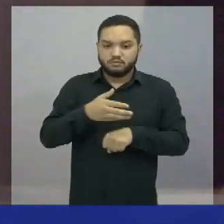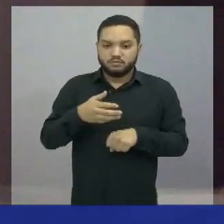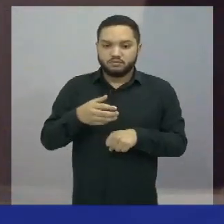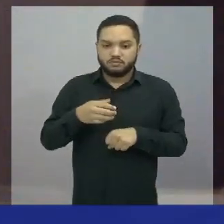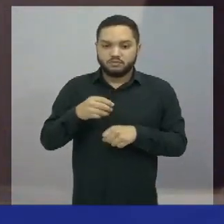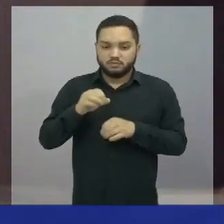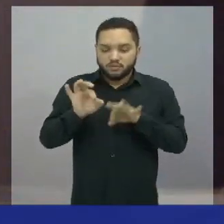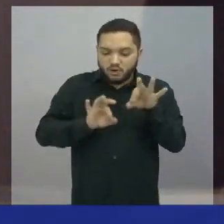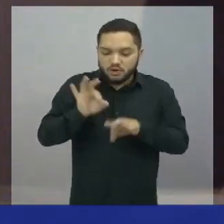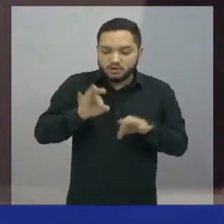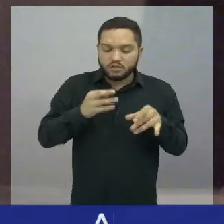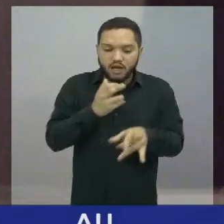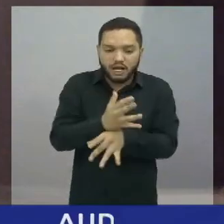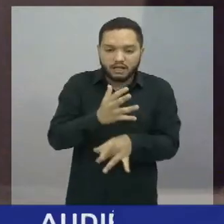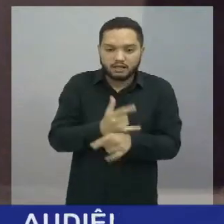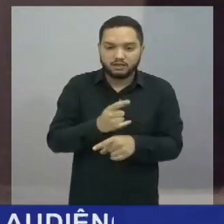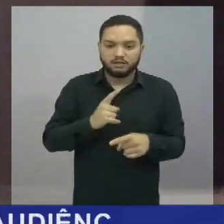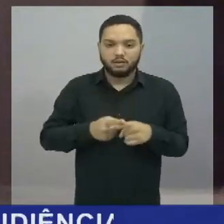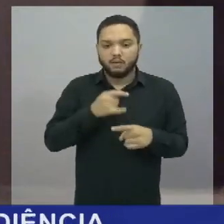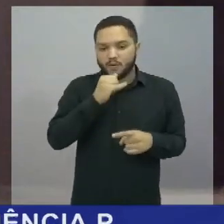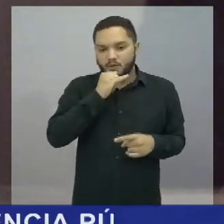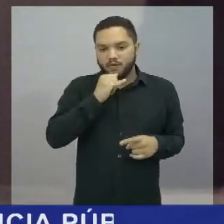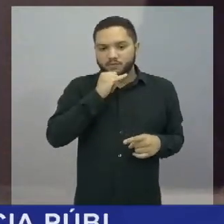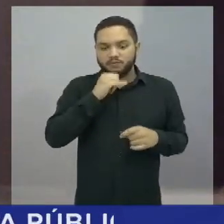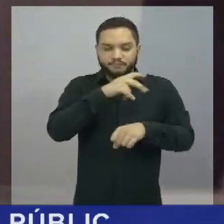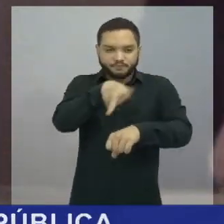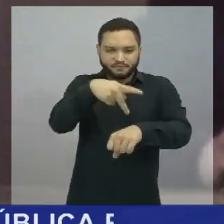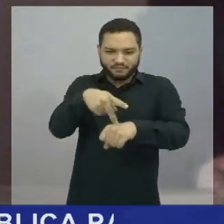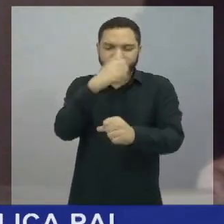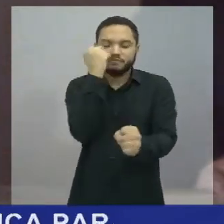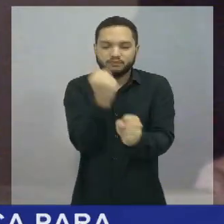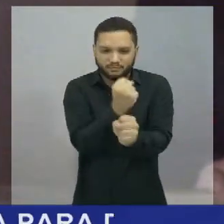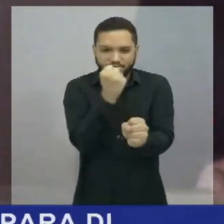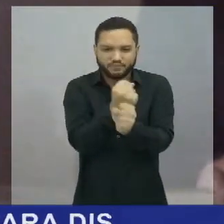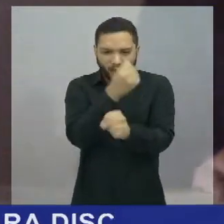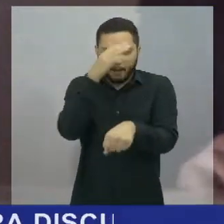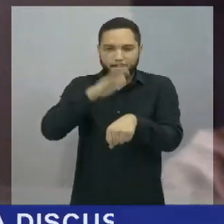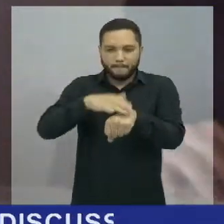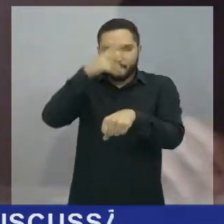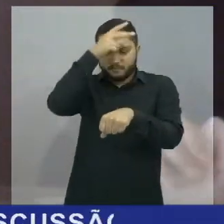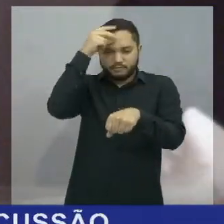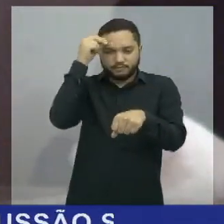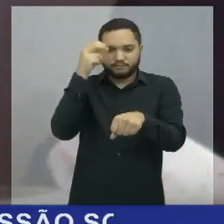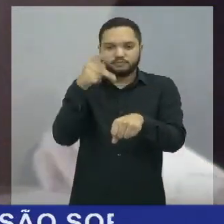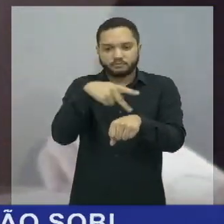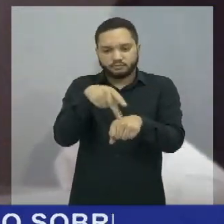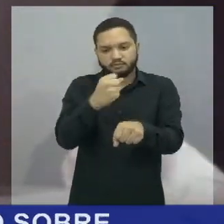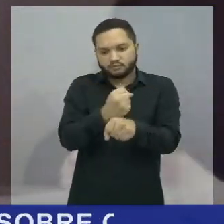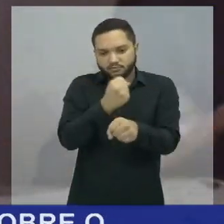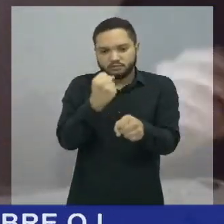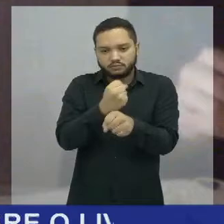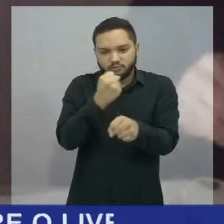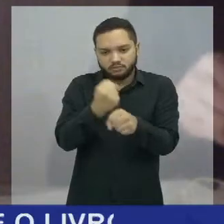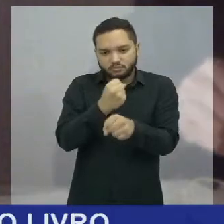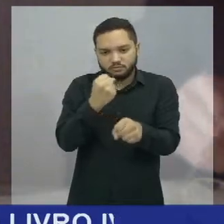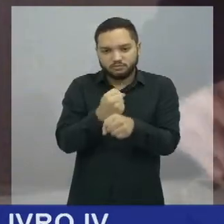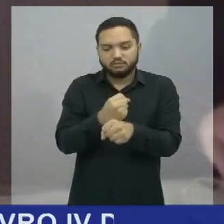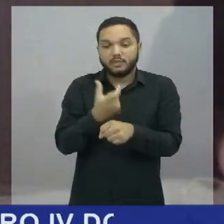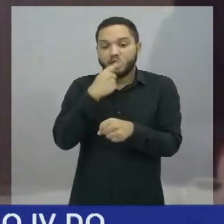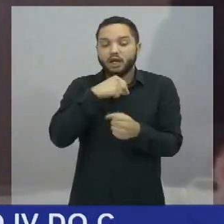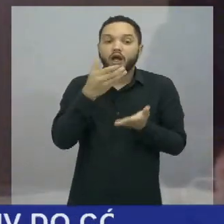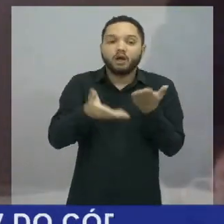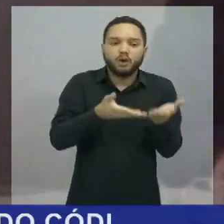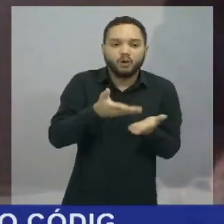cidade. Porque a praça que a prefeitura implanta e que mantém, ela pode ser mantida por mim, pode